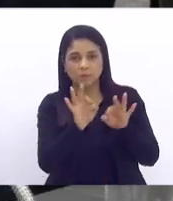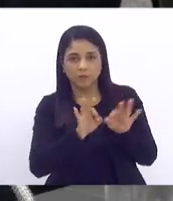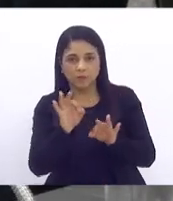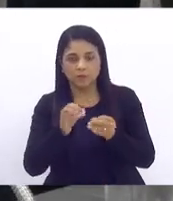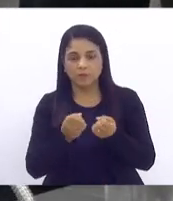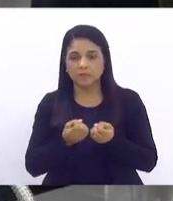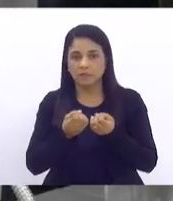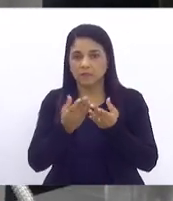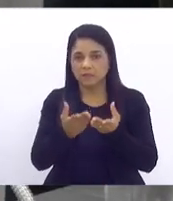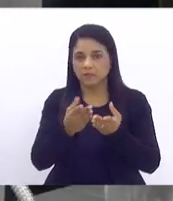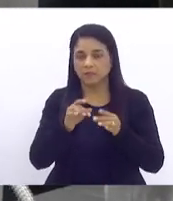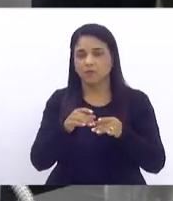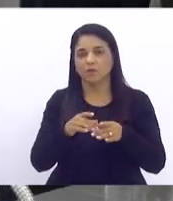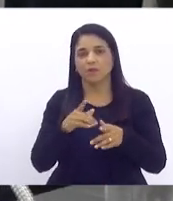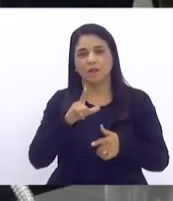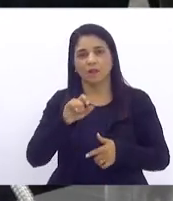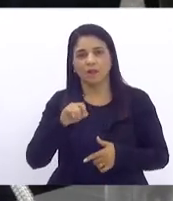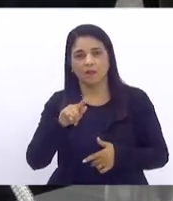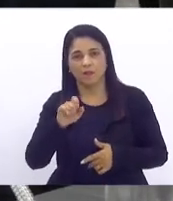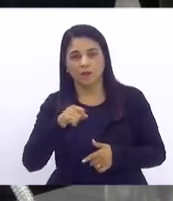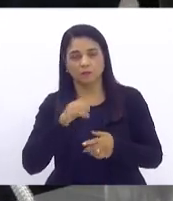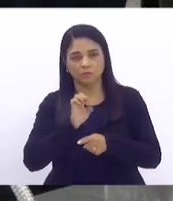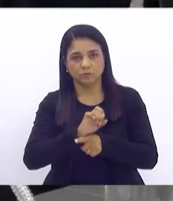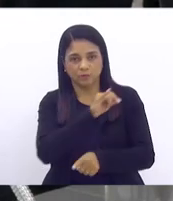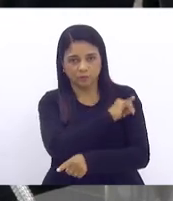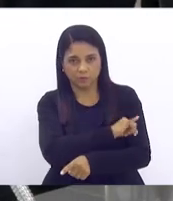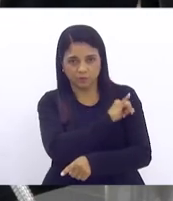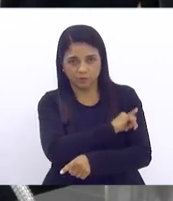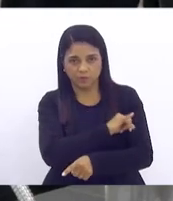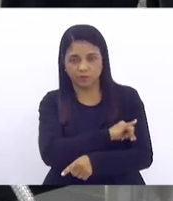do Estado do Rio de Janeiro. Para aparecer, deputado Fred Pacheco.